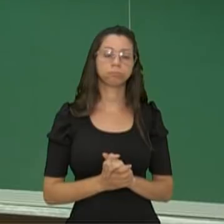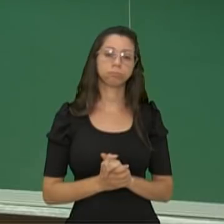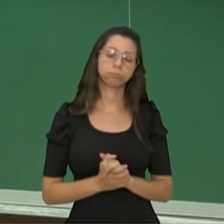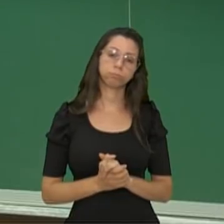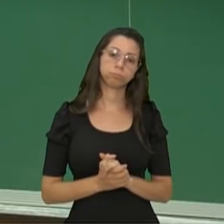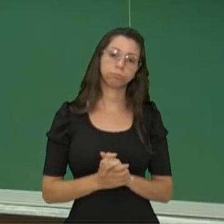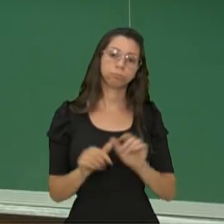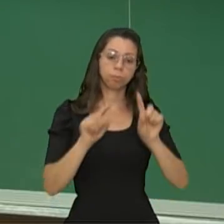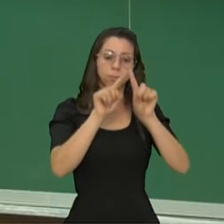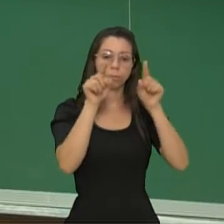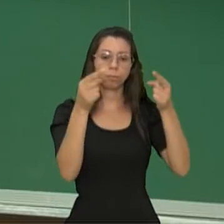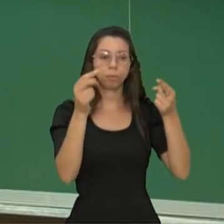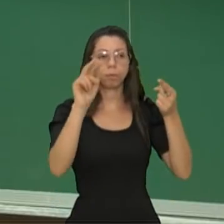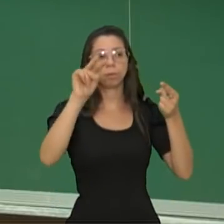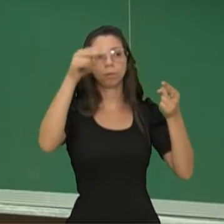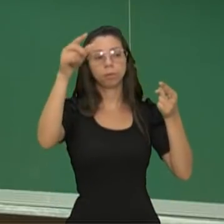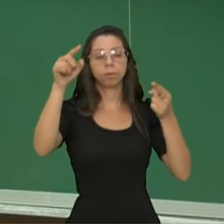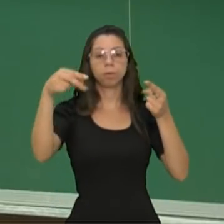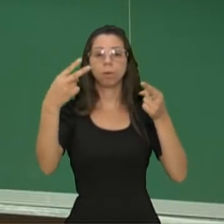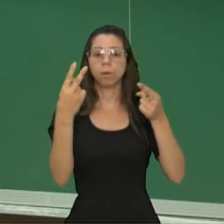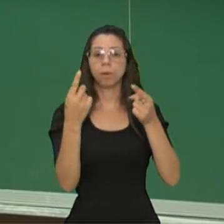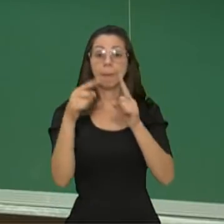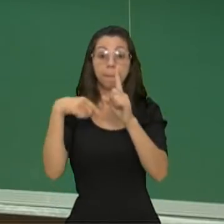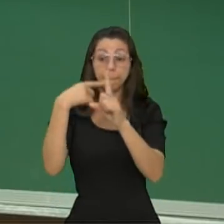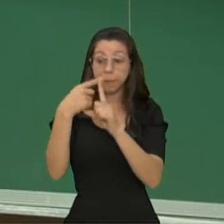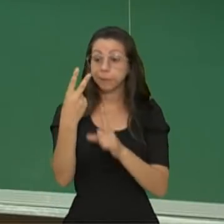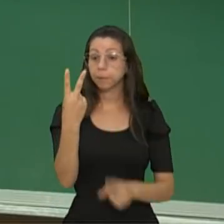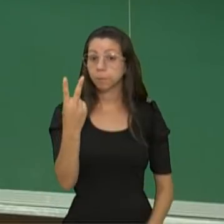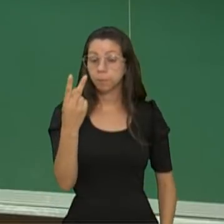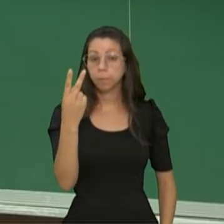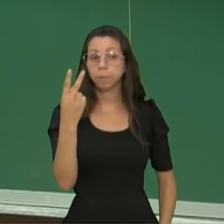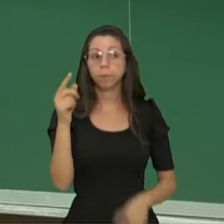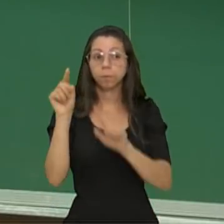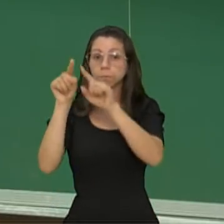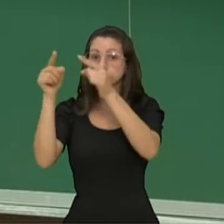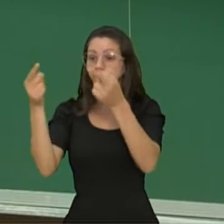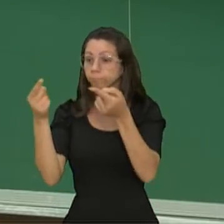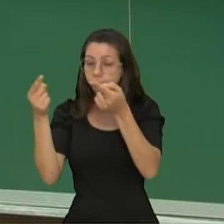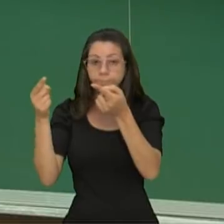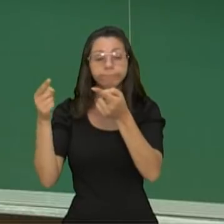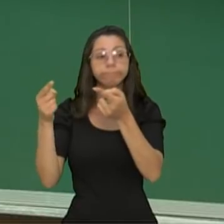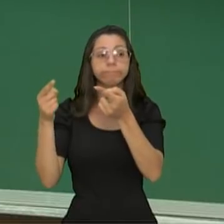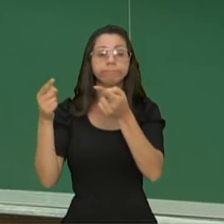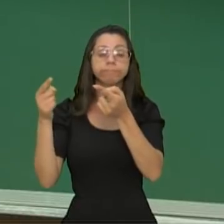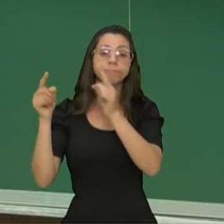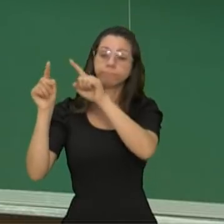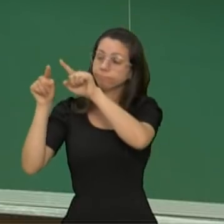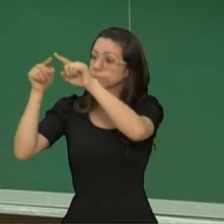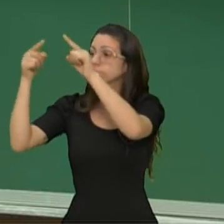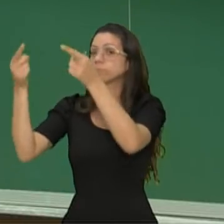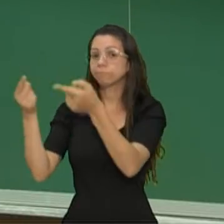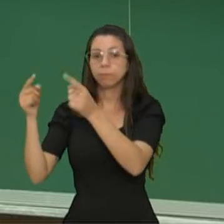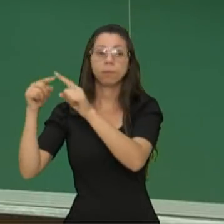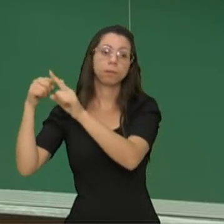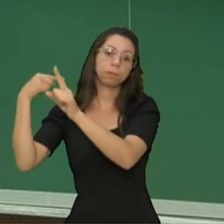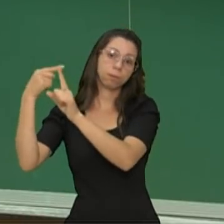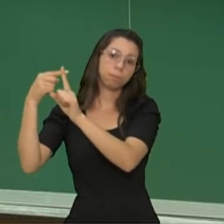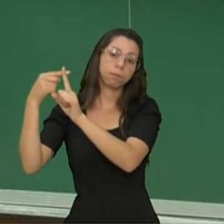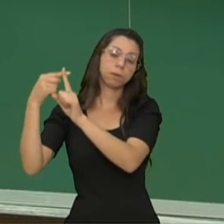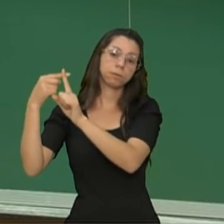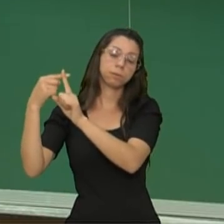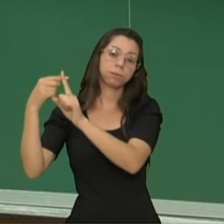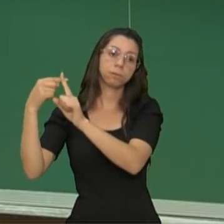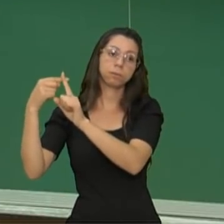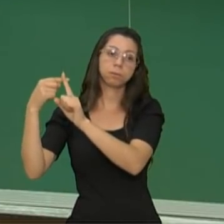mais 2 vezes, multiplicando o outro, mais o